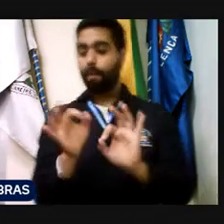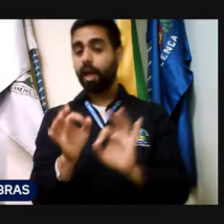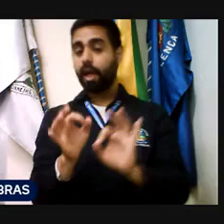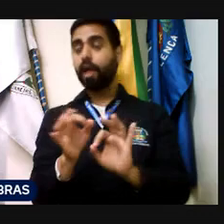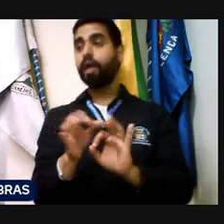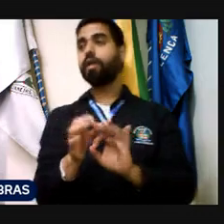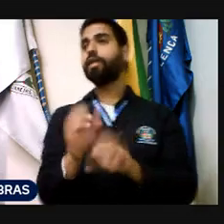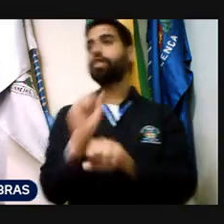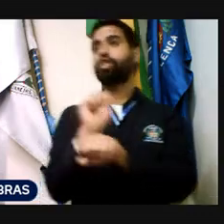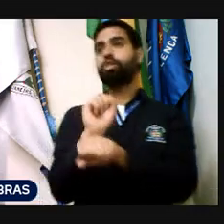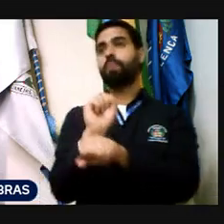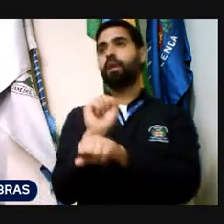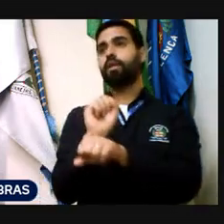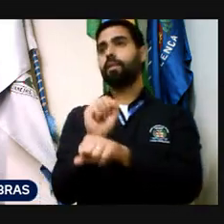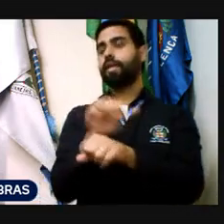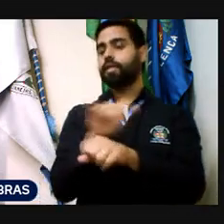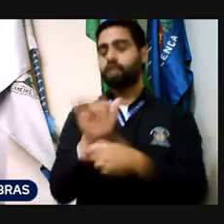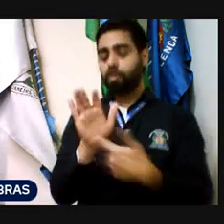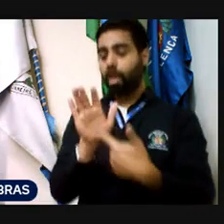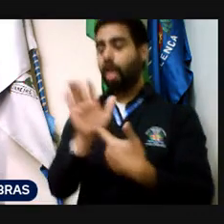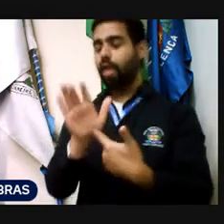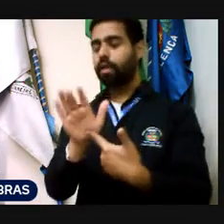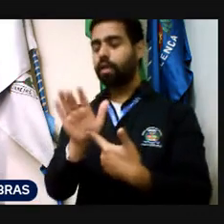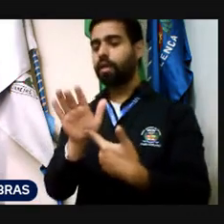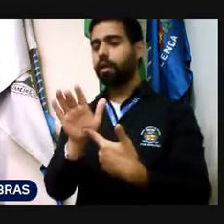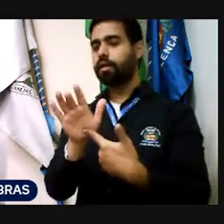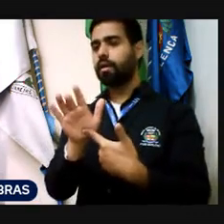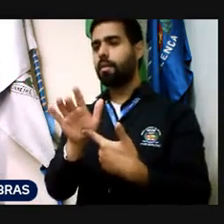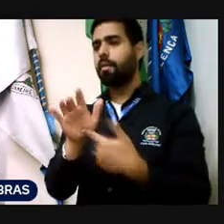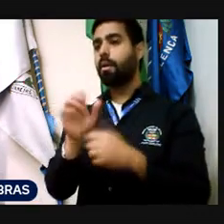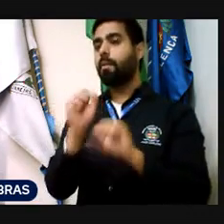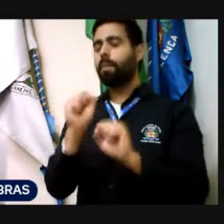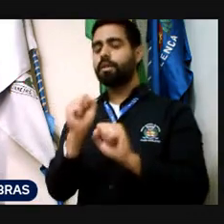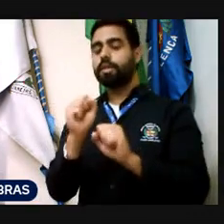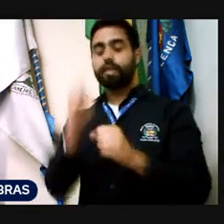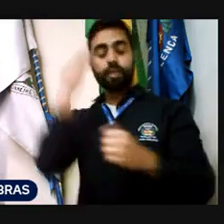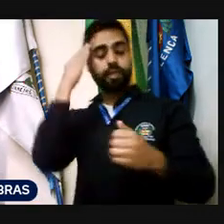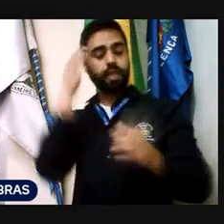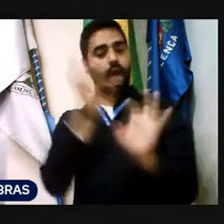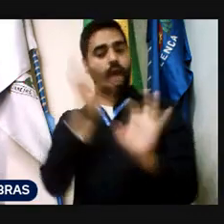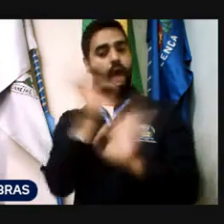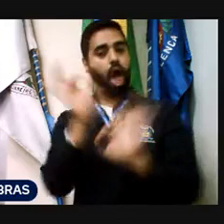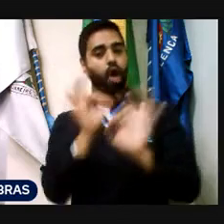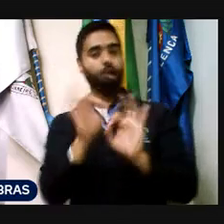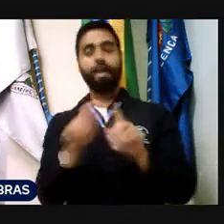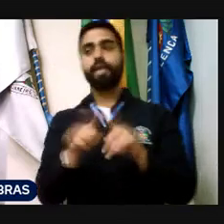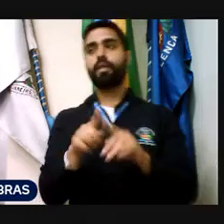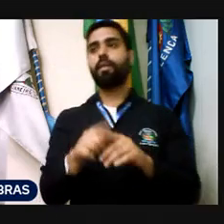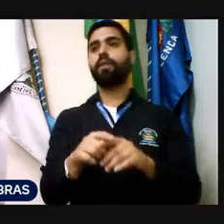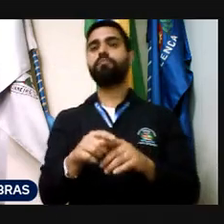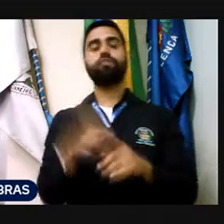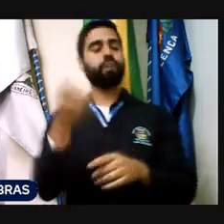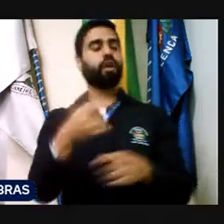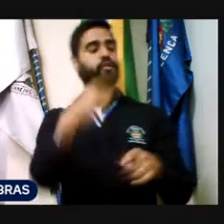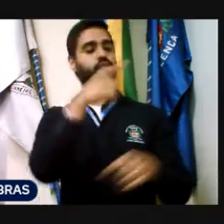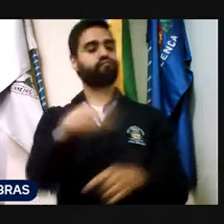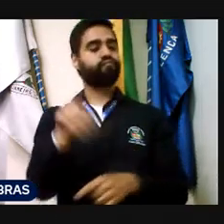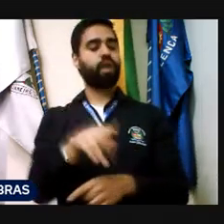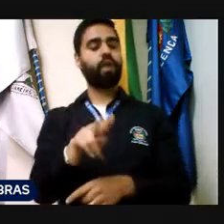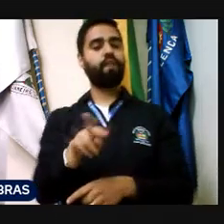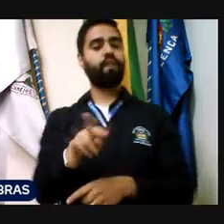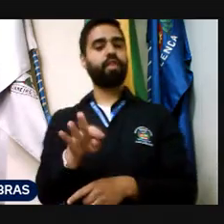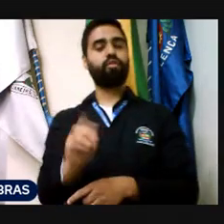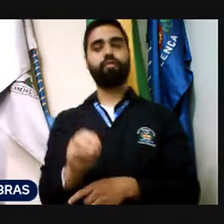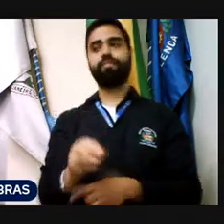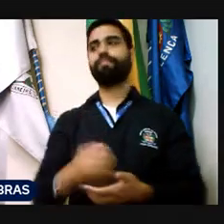no aguardo de que, a partir de nova apreciação, as razões apresentadas possam ser acolhidas com a manutenção do presente veto. Valença,